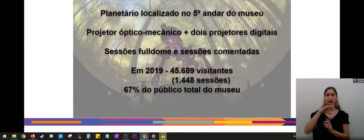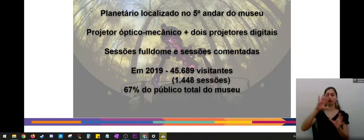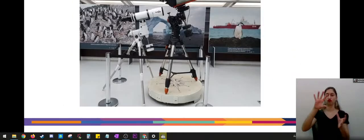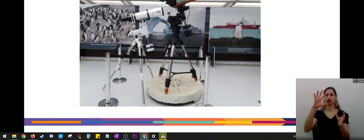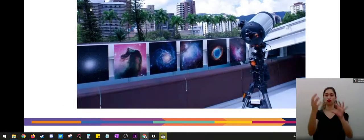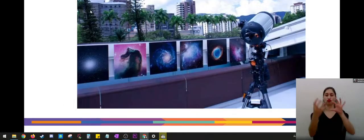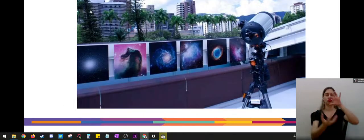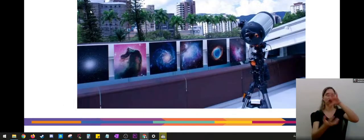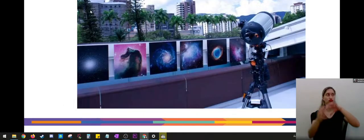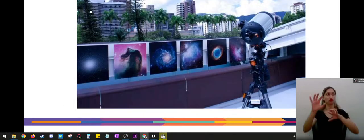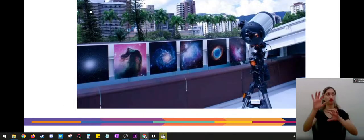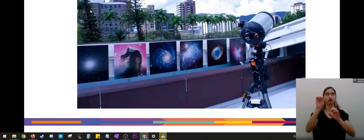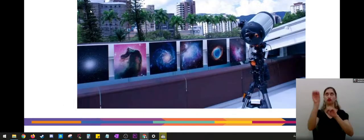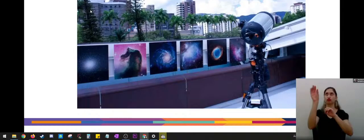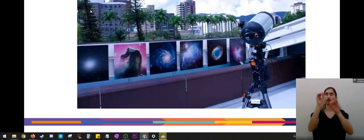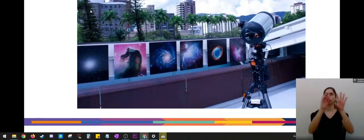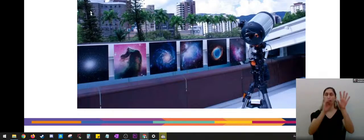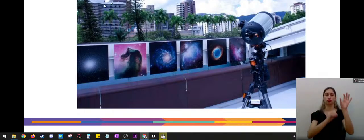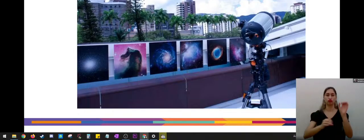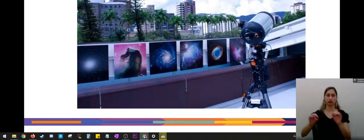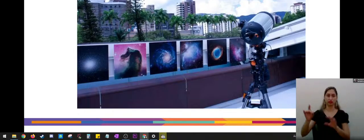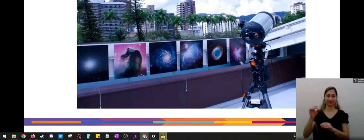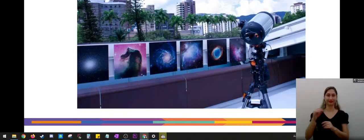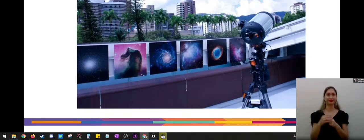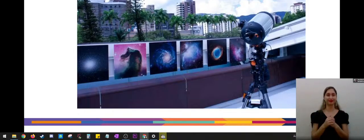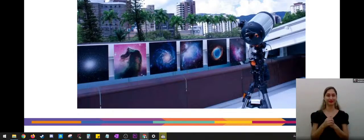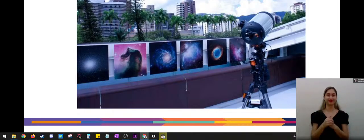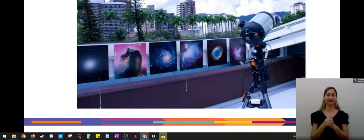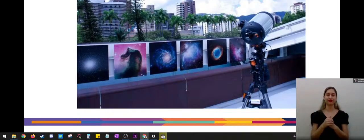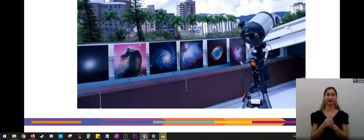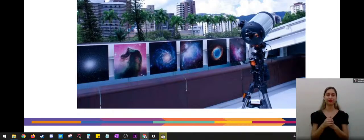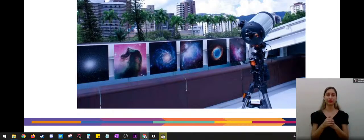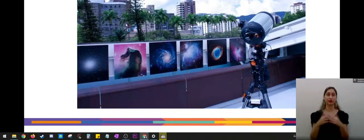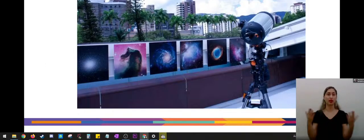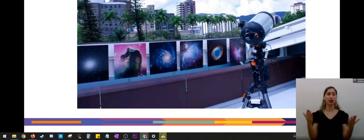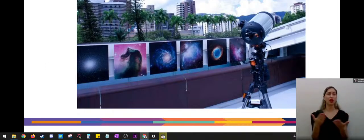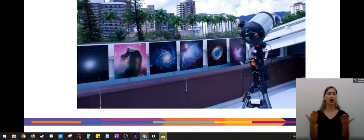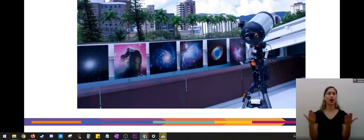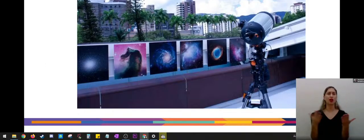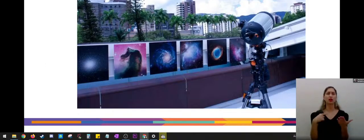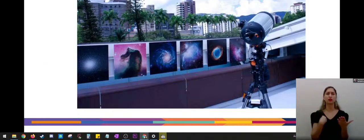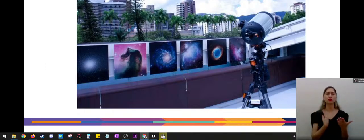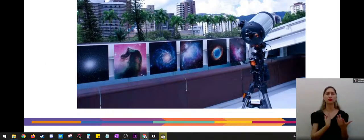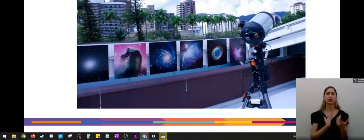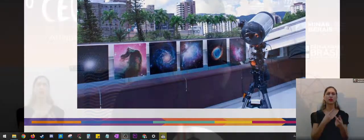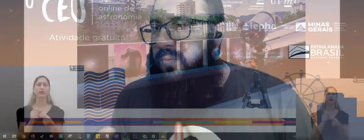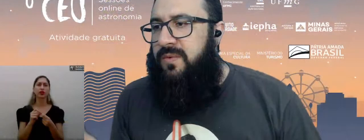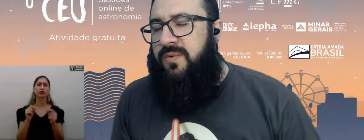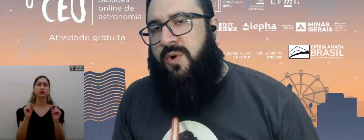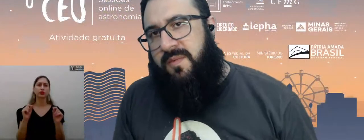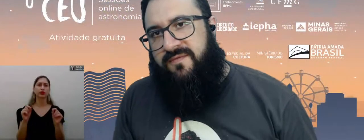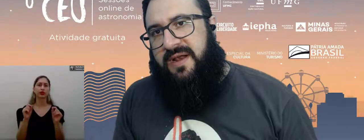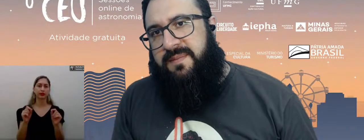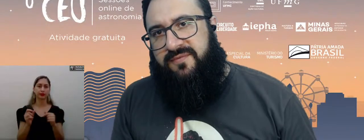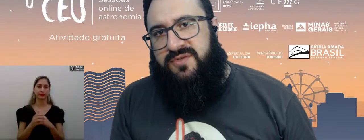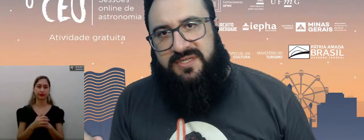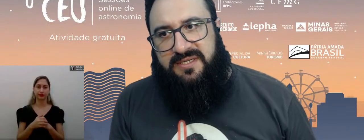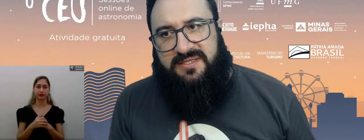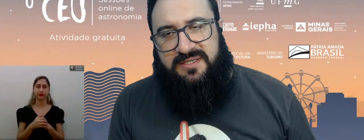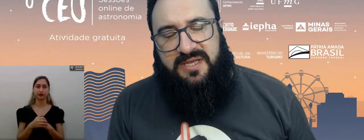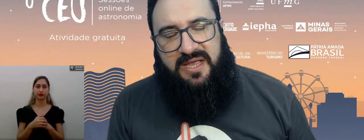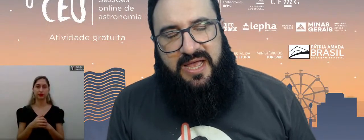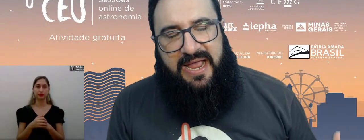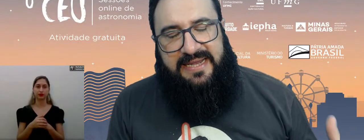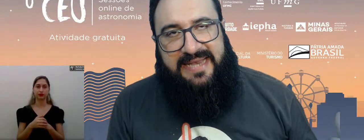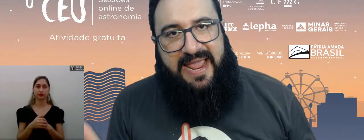bom e né A partir de agora o que que a gente faz tá então o como eu